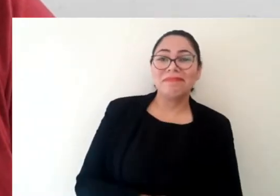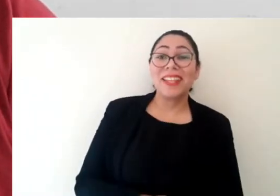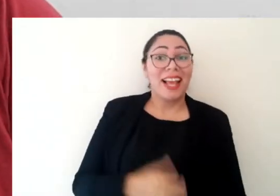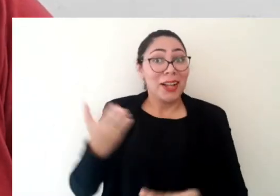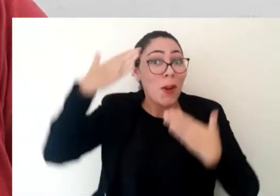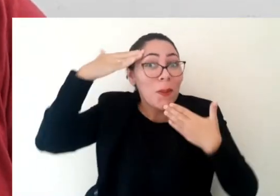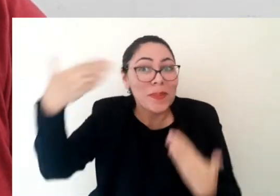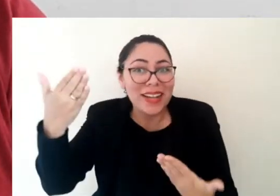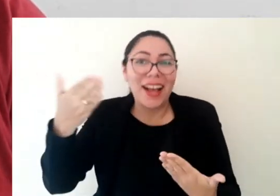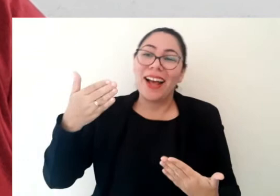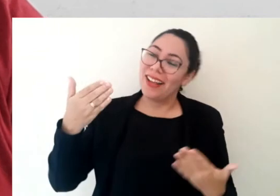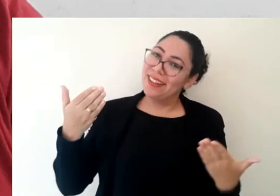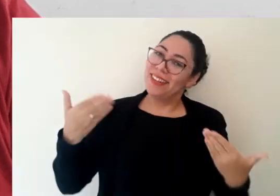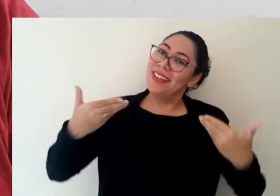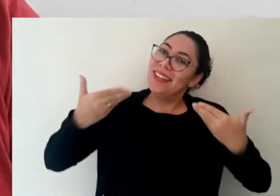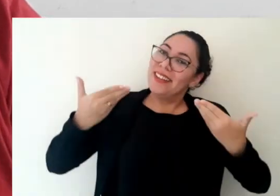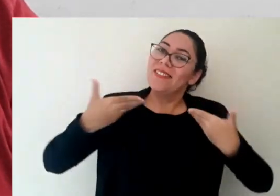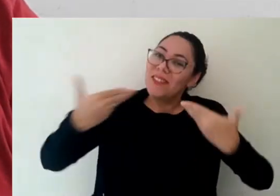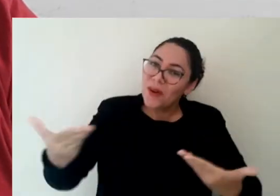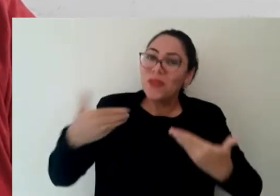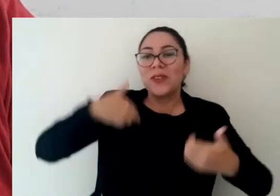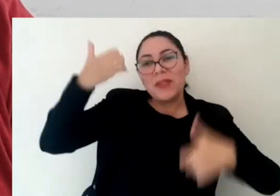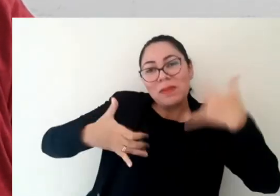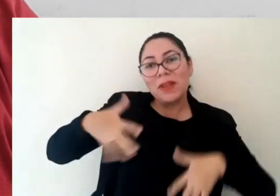pessoal. Agradeço a oportunidade de estar aqui com vocês, explicando